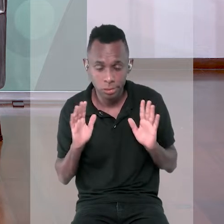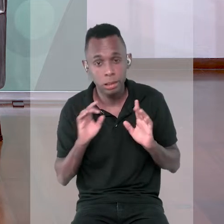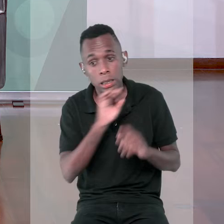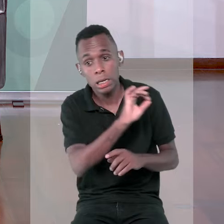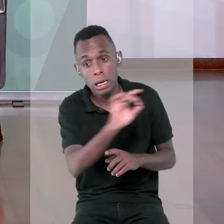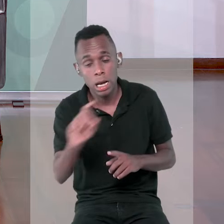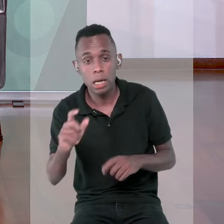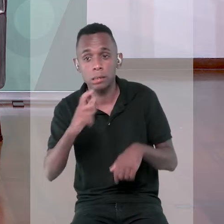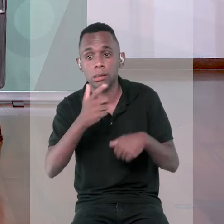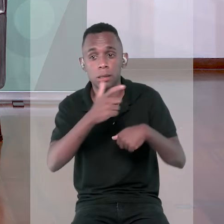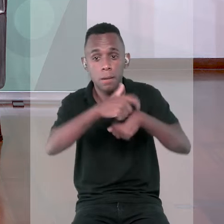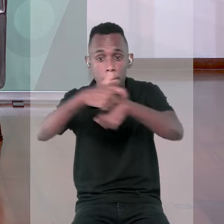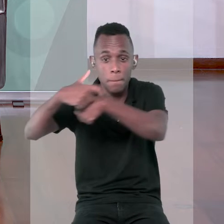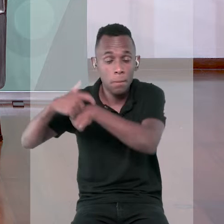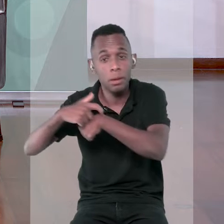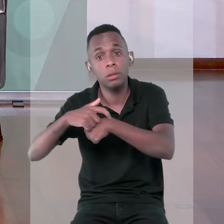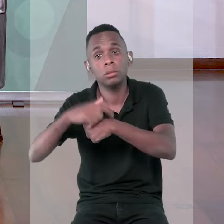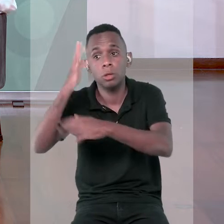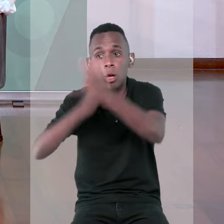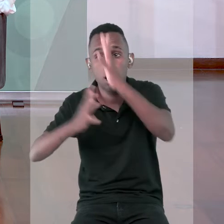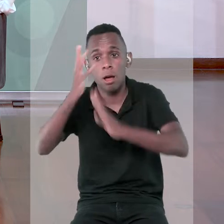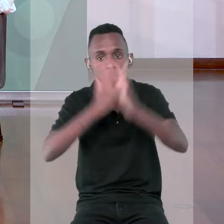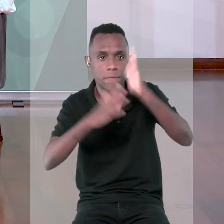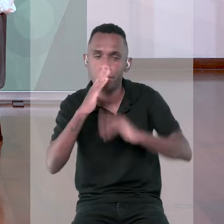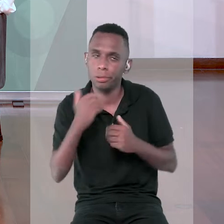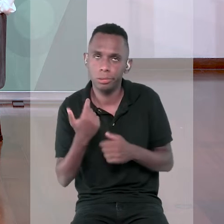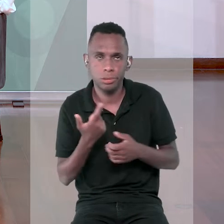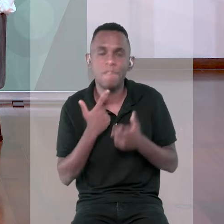cada momento as vozes dizem algo que a convém.